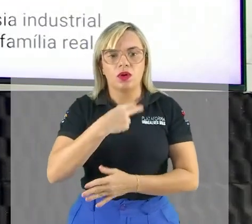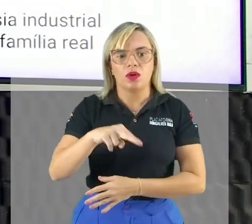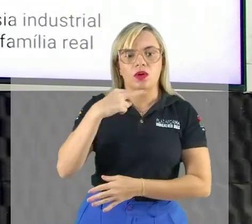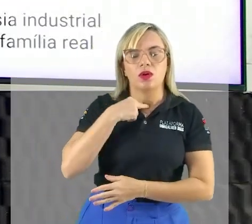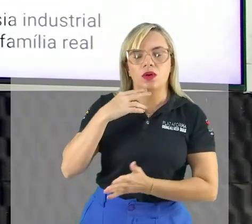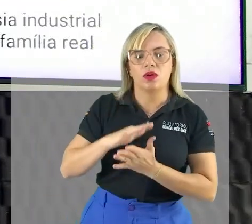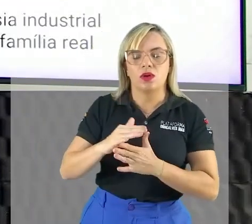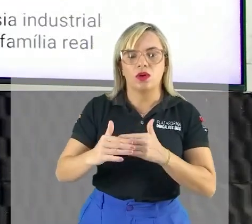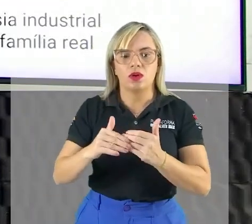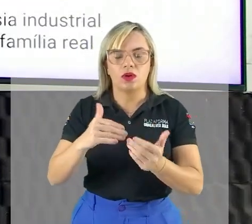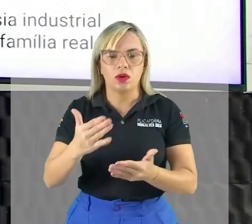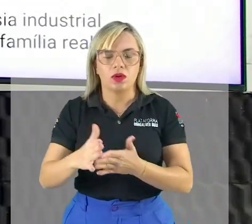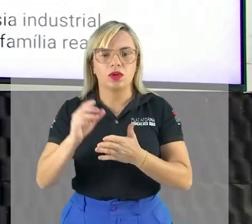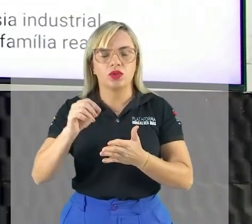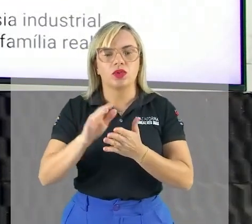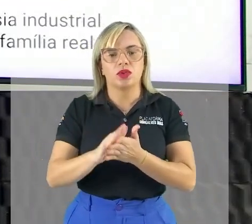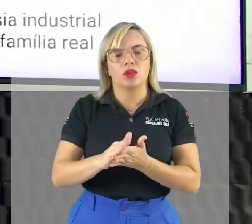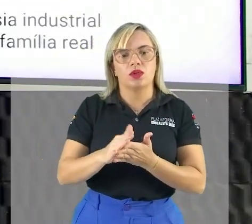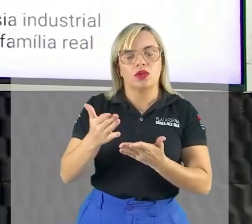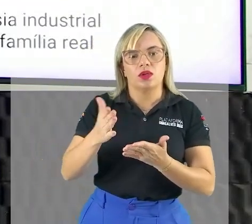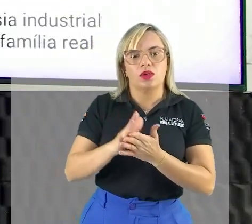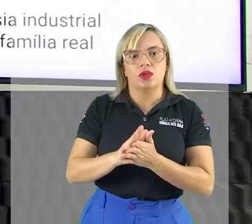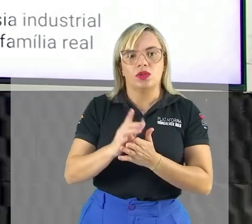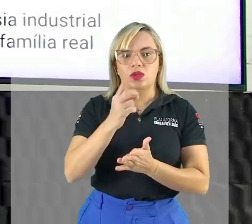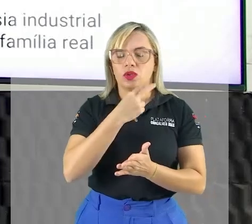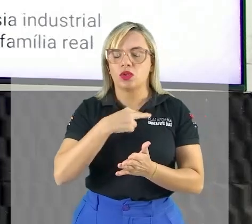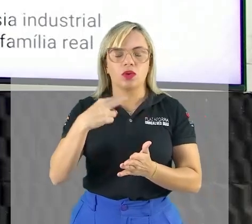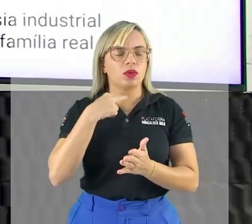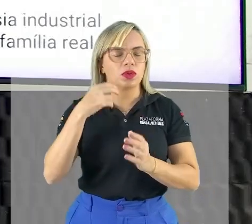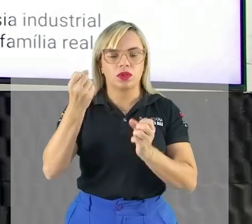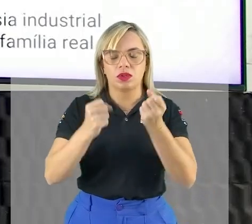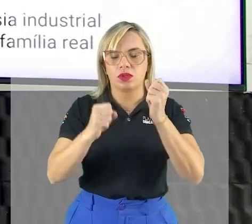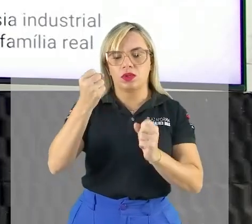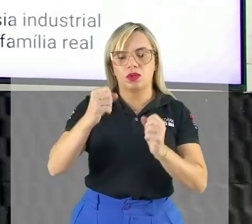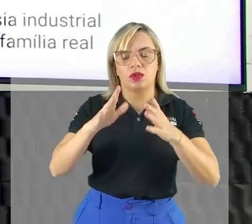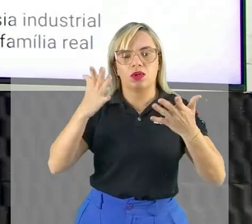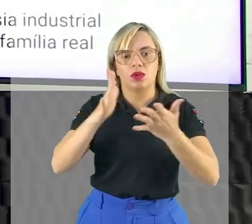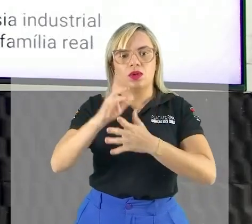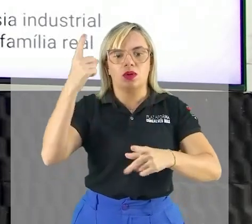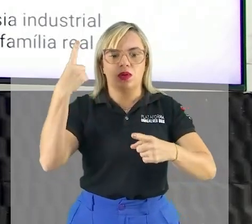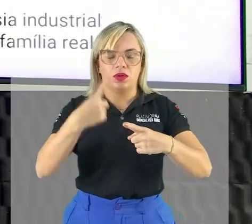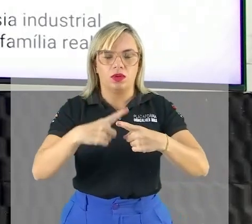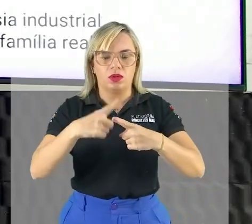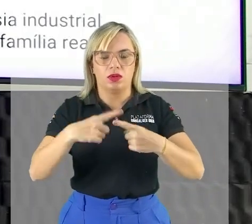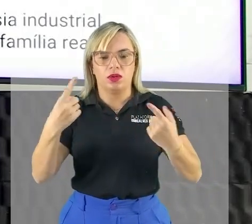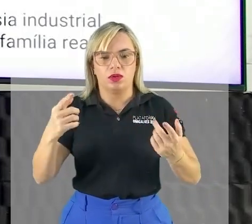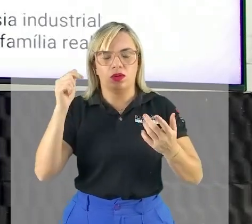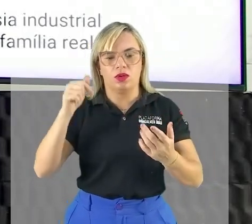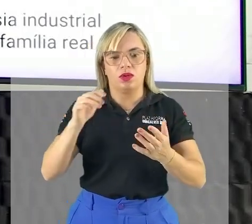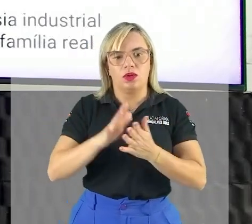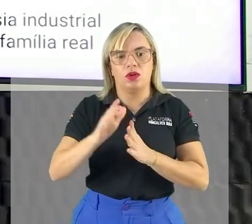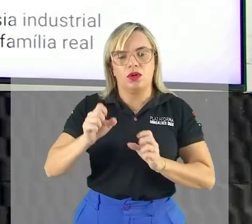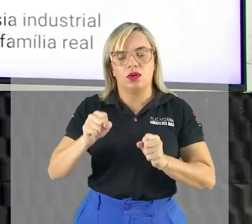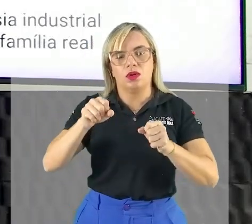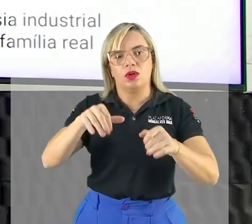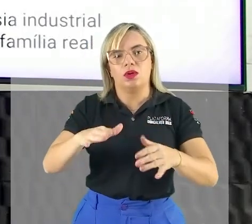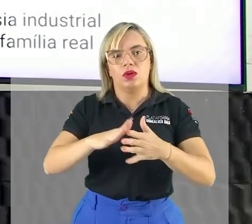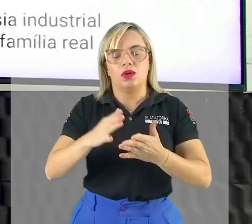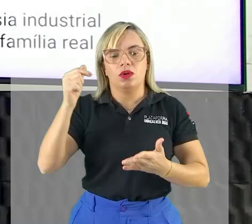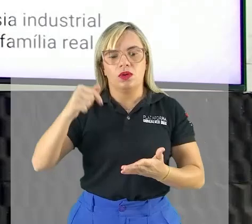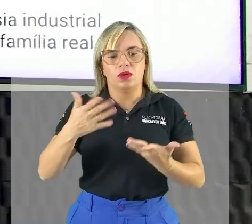processo manufatureiro não poderia ter indústrias porque enquanto laço Colonial